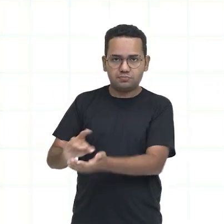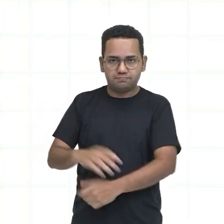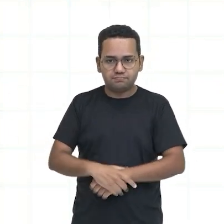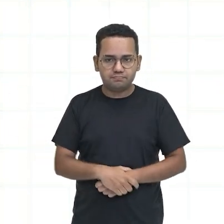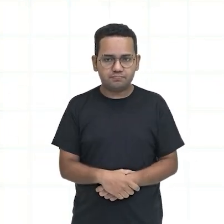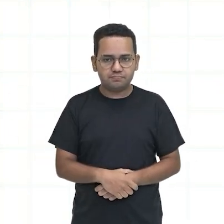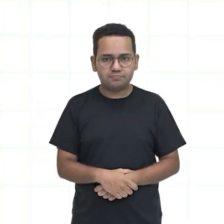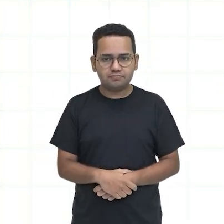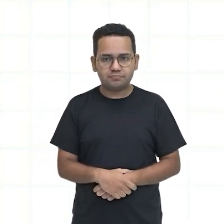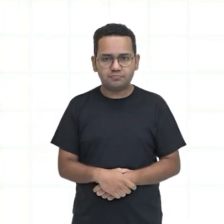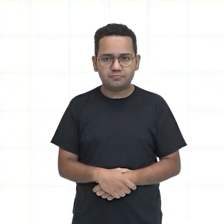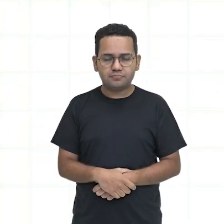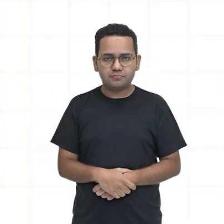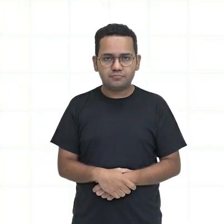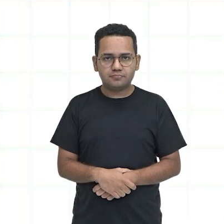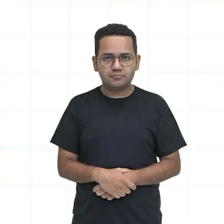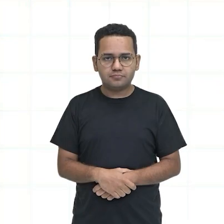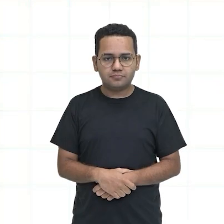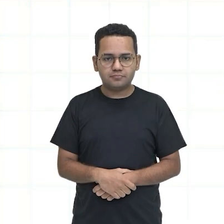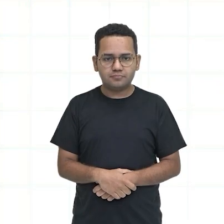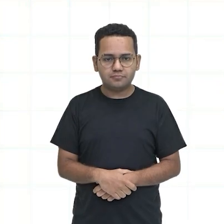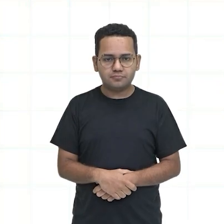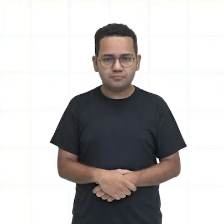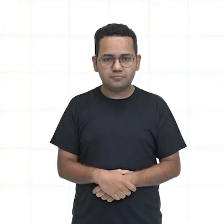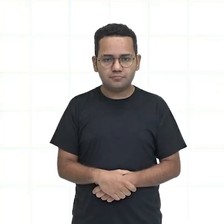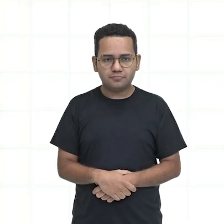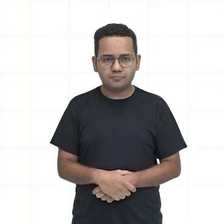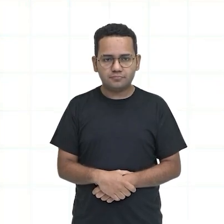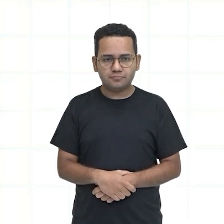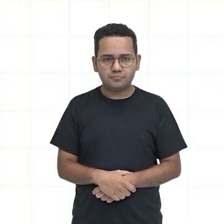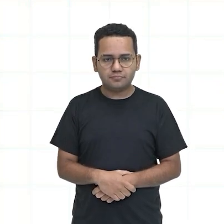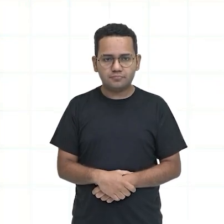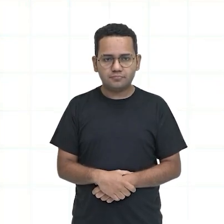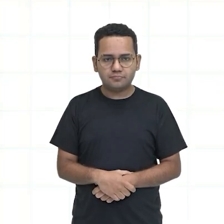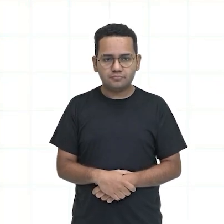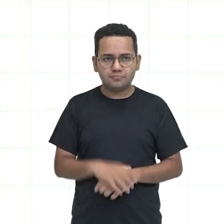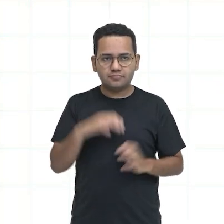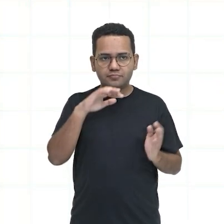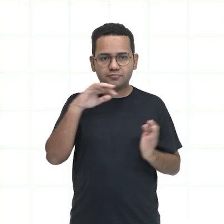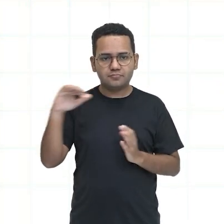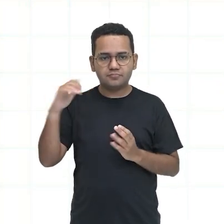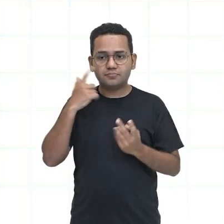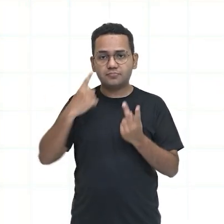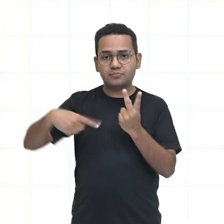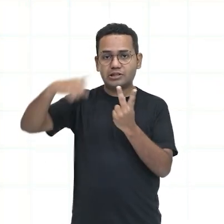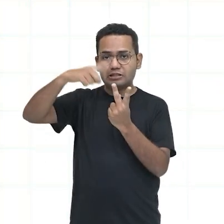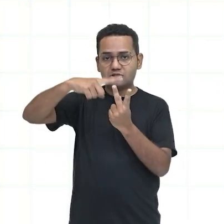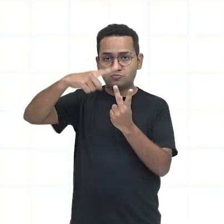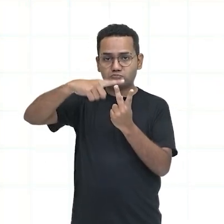isso que a primeira é a condicional, ok? Agora nós vamos ver a condicional do tipo 2.